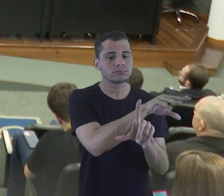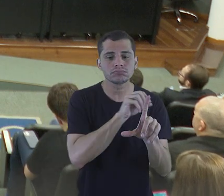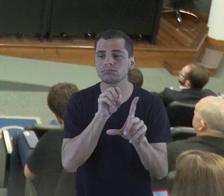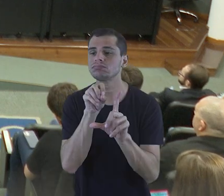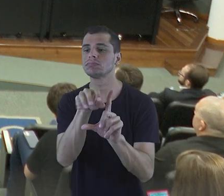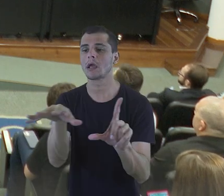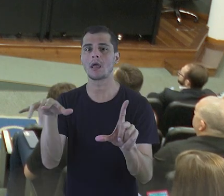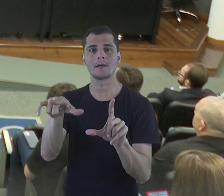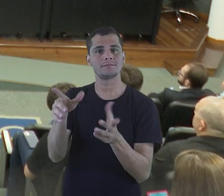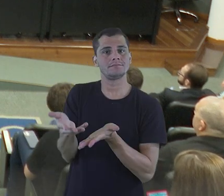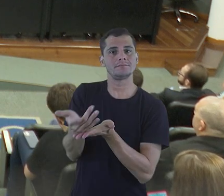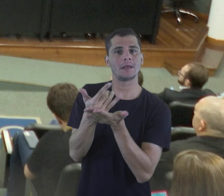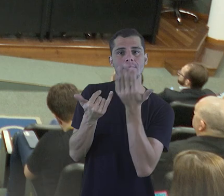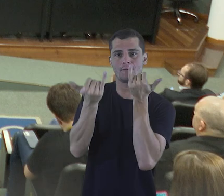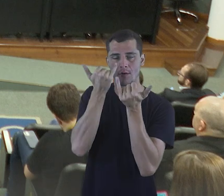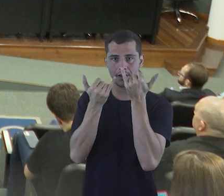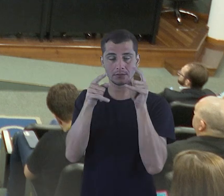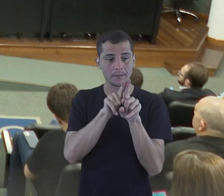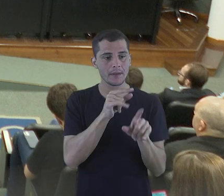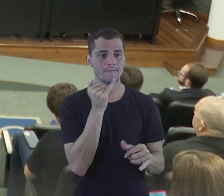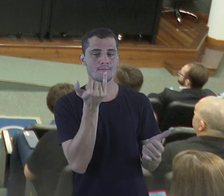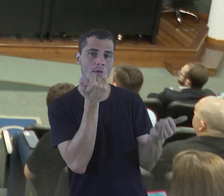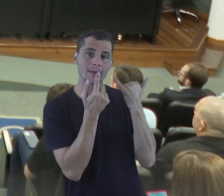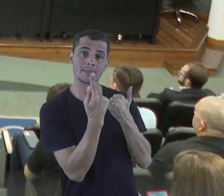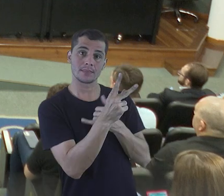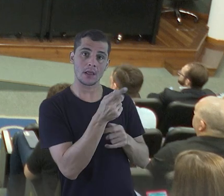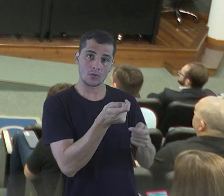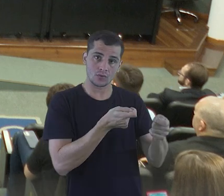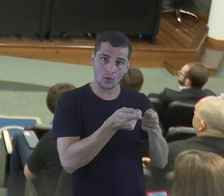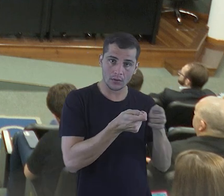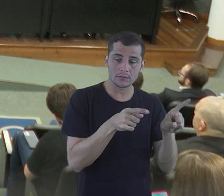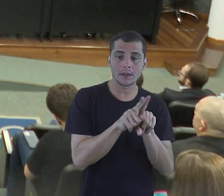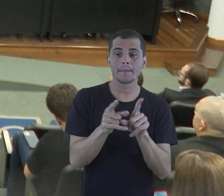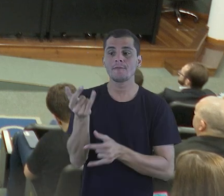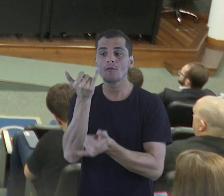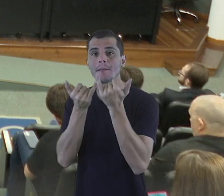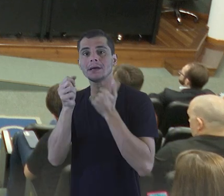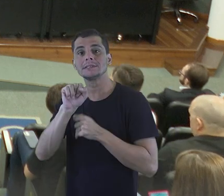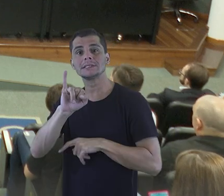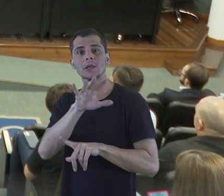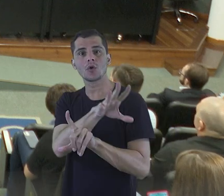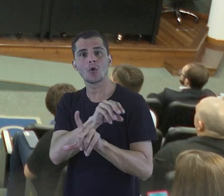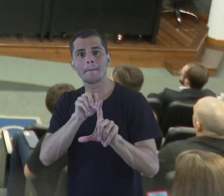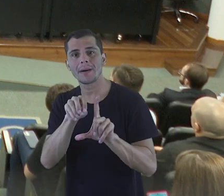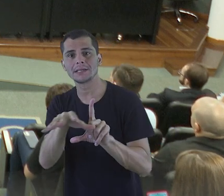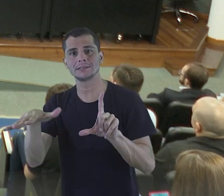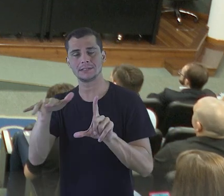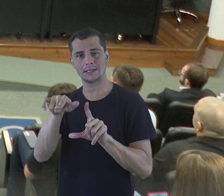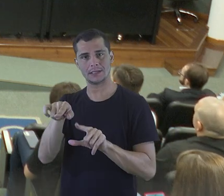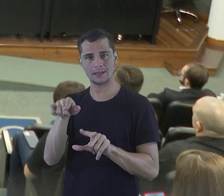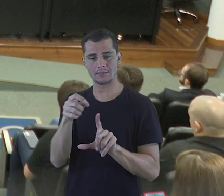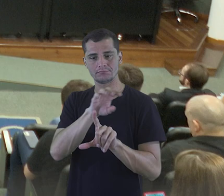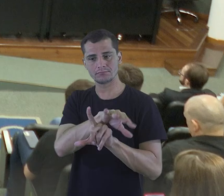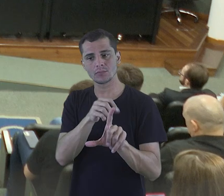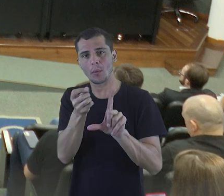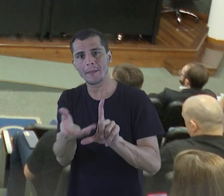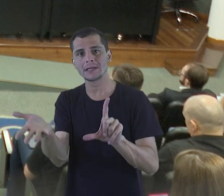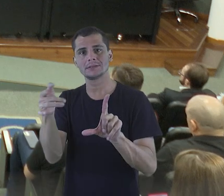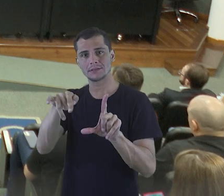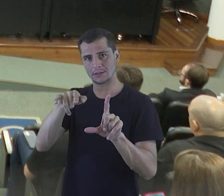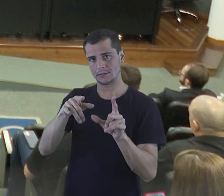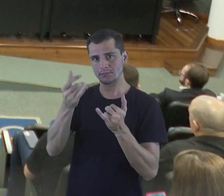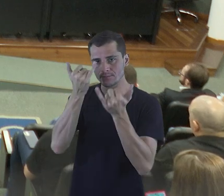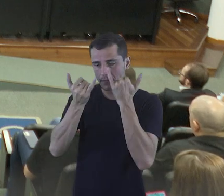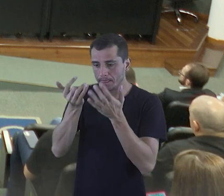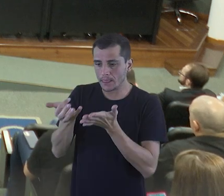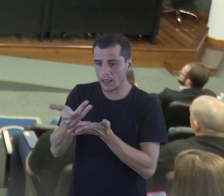informações de contato do controlador informação acerca do uso compartilhado de dados pelo controlador e a finalidade então